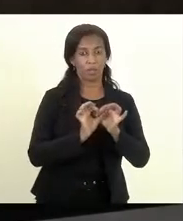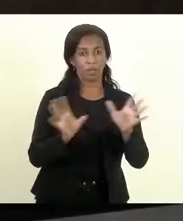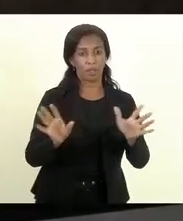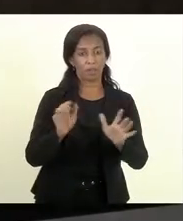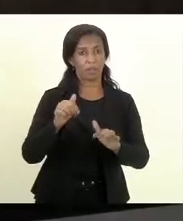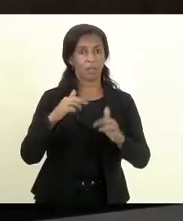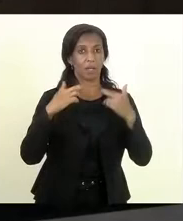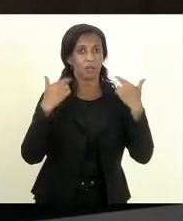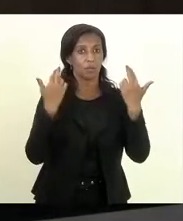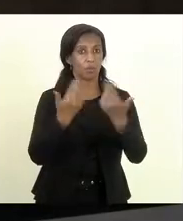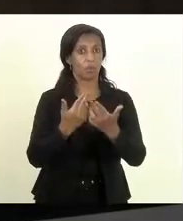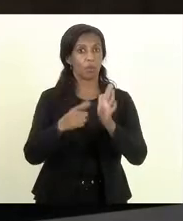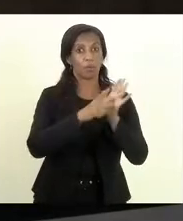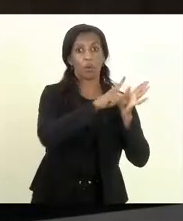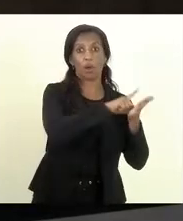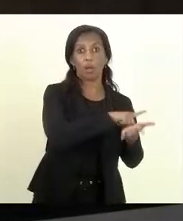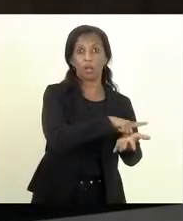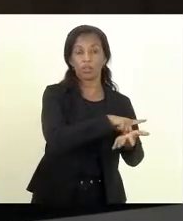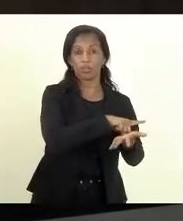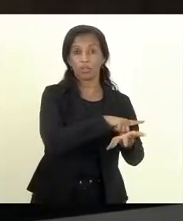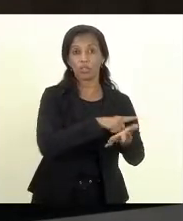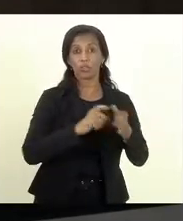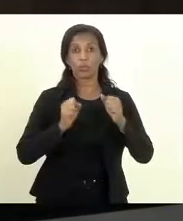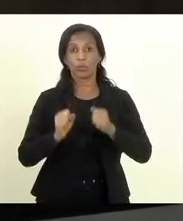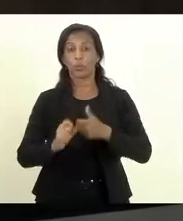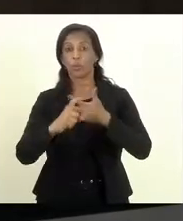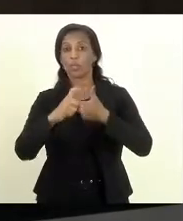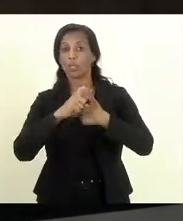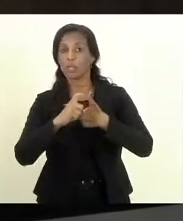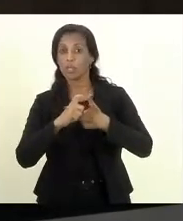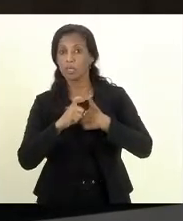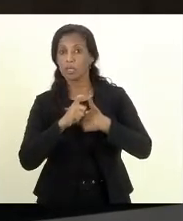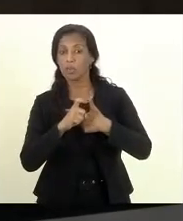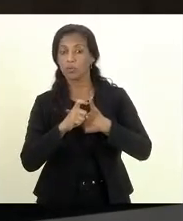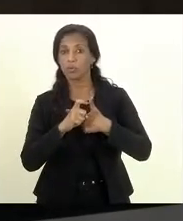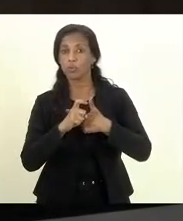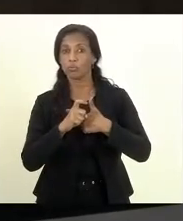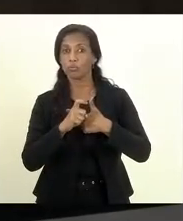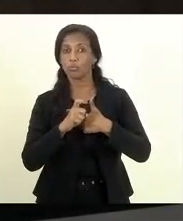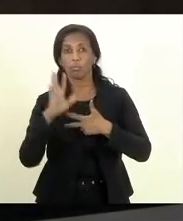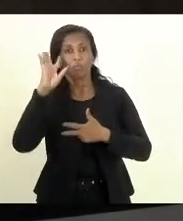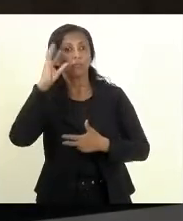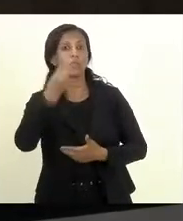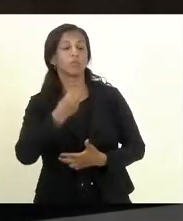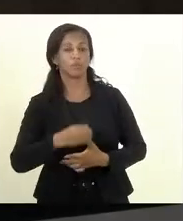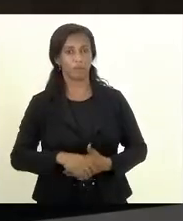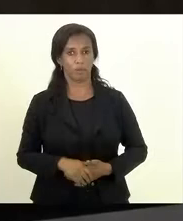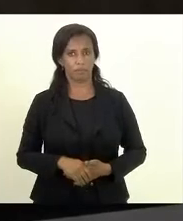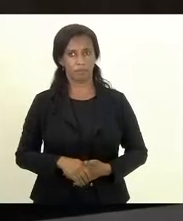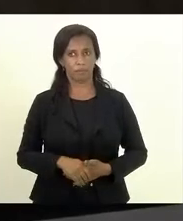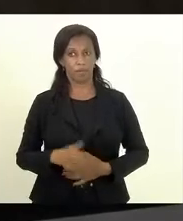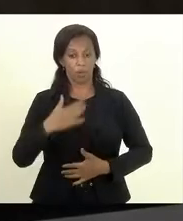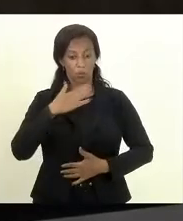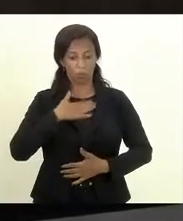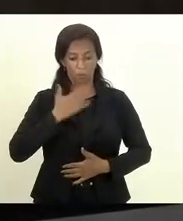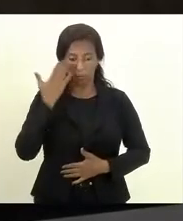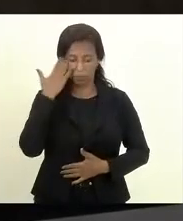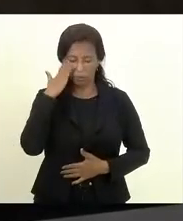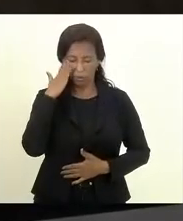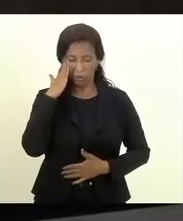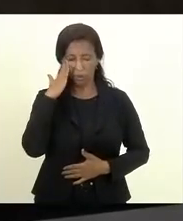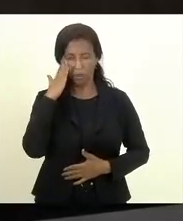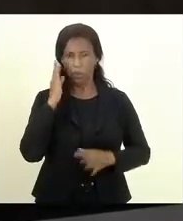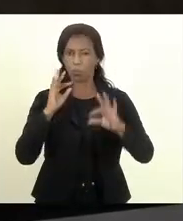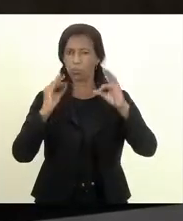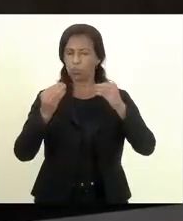pública antes do Poder Executivo deliberar e decidir. No meu entendimento, deputado Luiz Paulo, com toda a